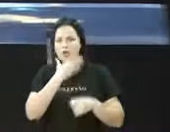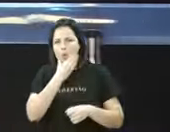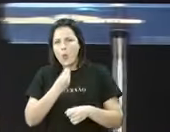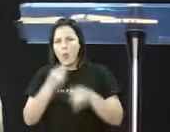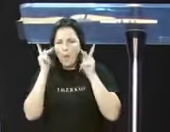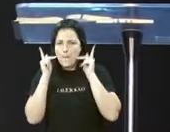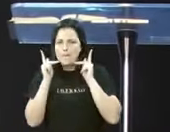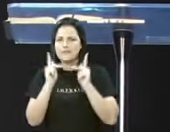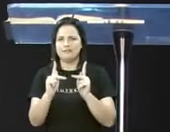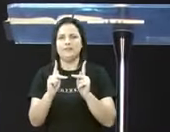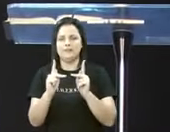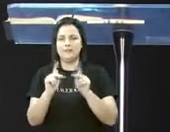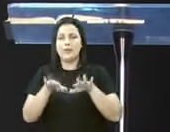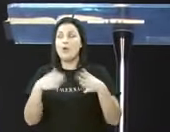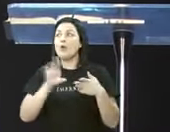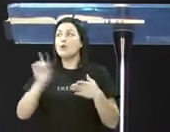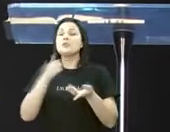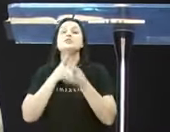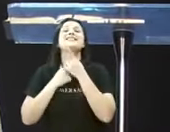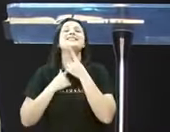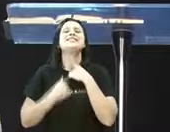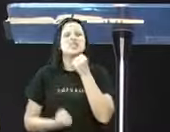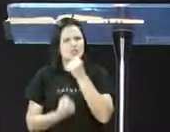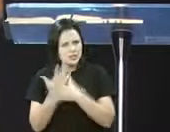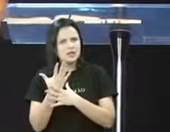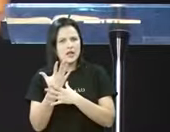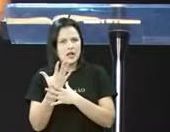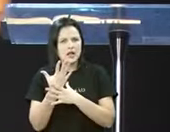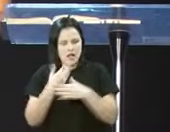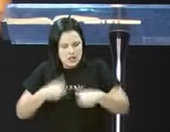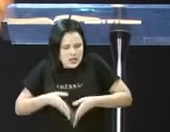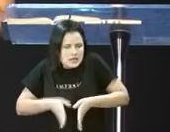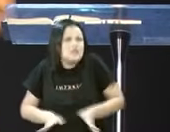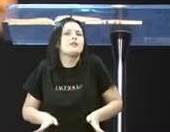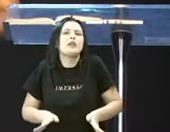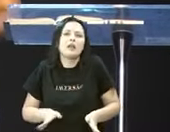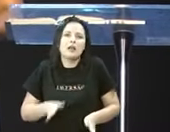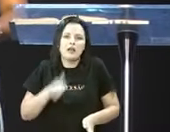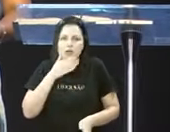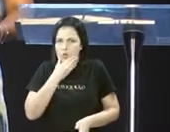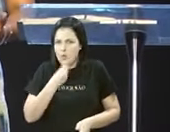Porque toda vez que Deus quer fazer nascer um profeta, Deus faz o céu aparecer a este profeta.